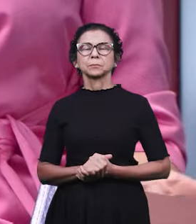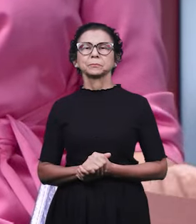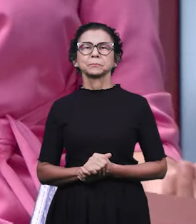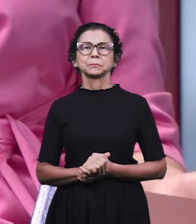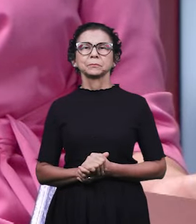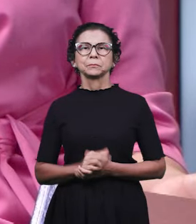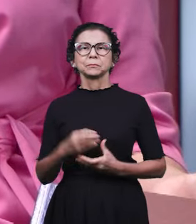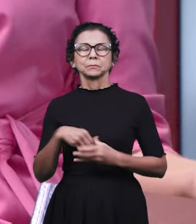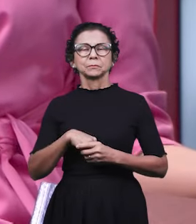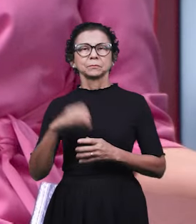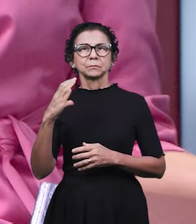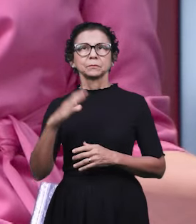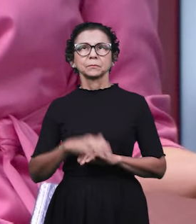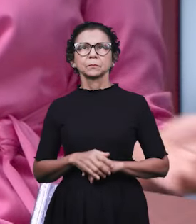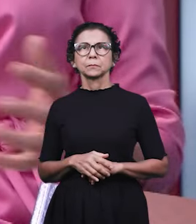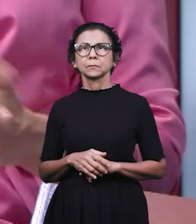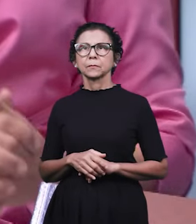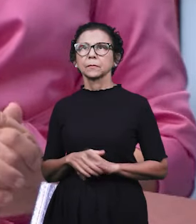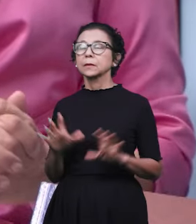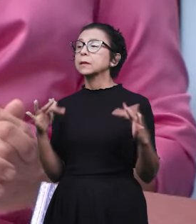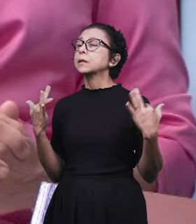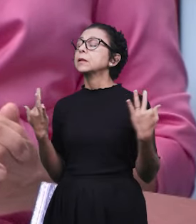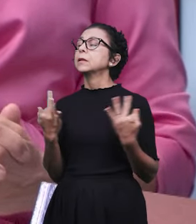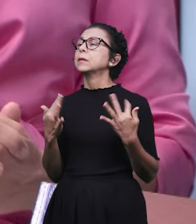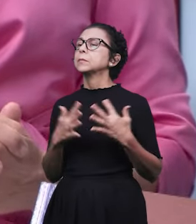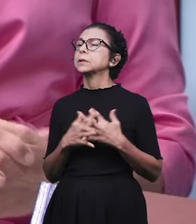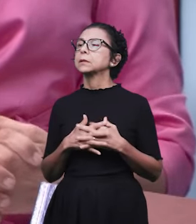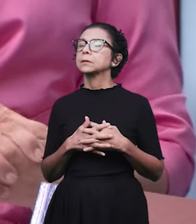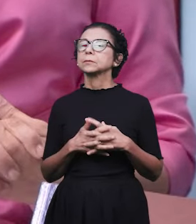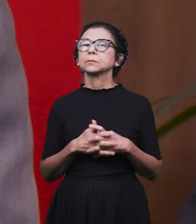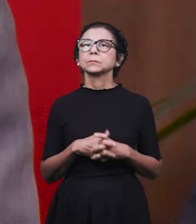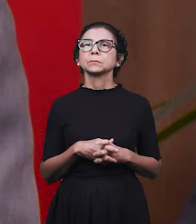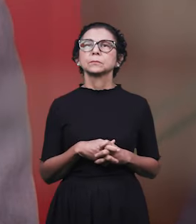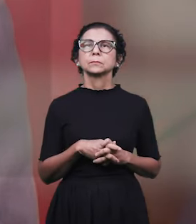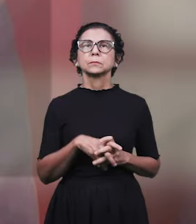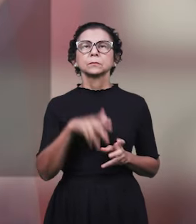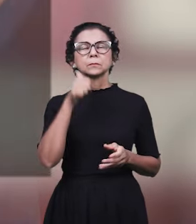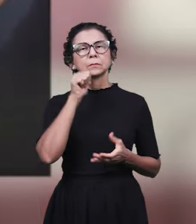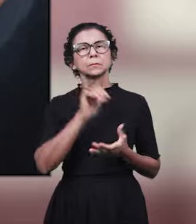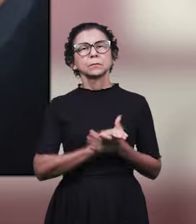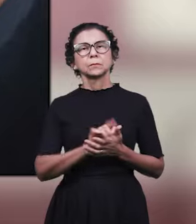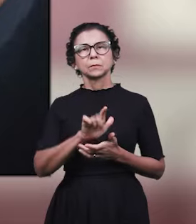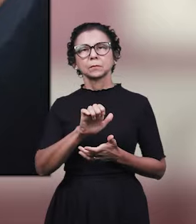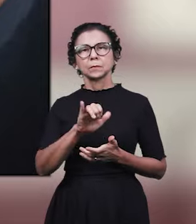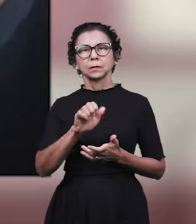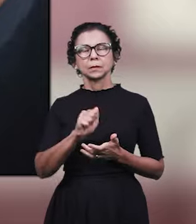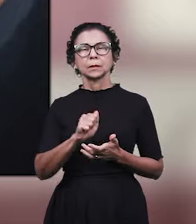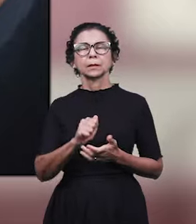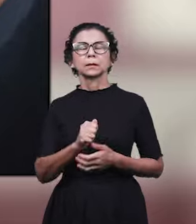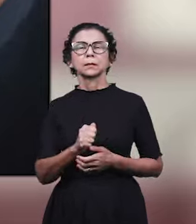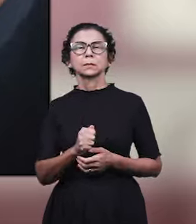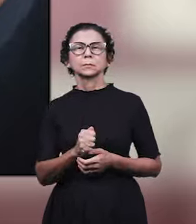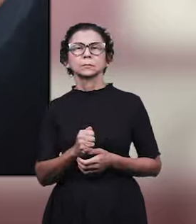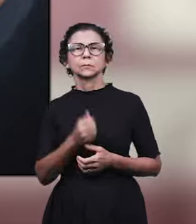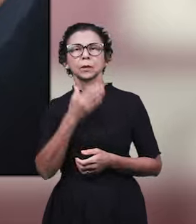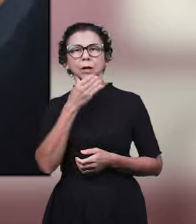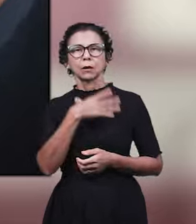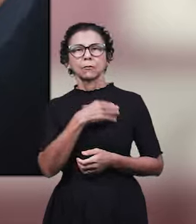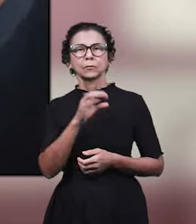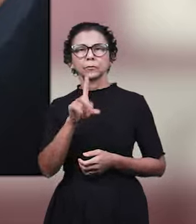E a família, pastor, nós queremos saber. Minha família, minha esposa Leia e meu filho Davi, né?